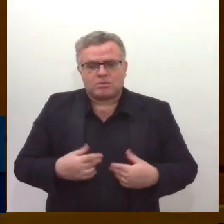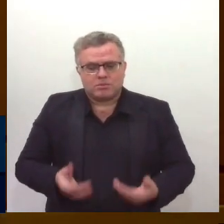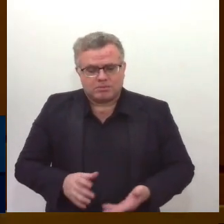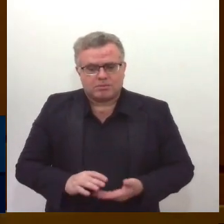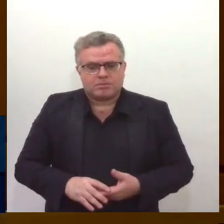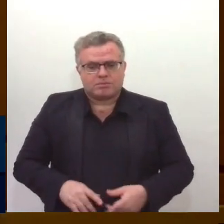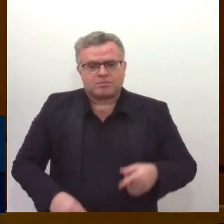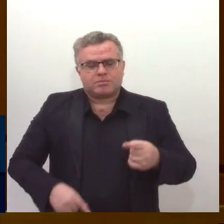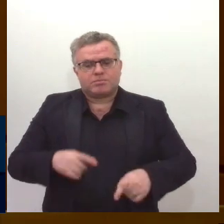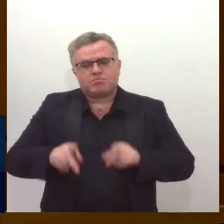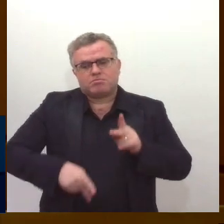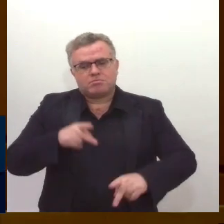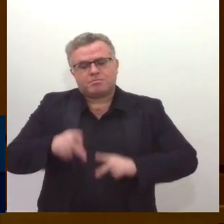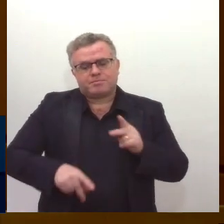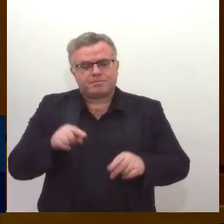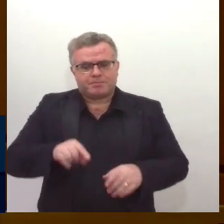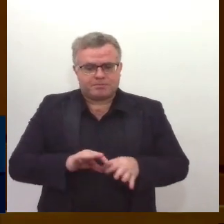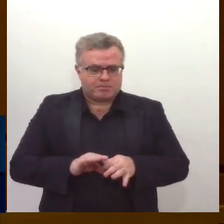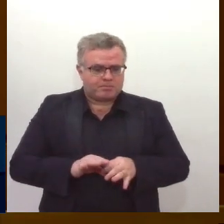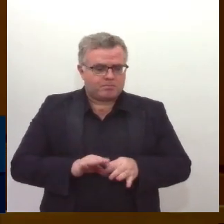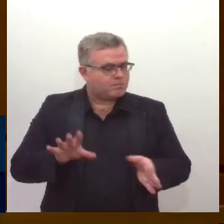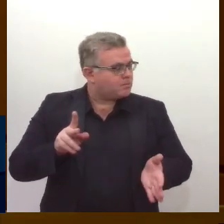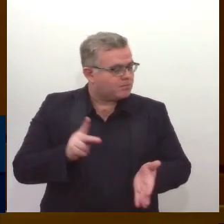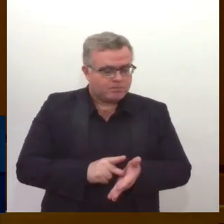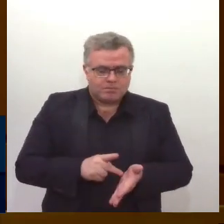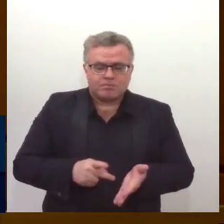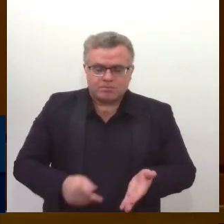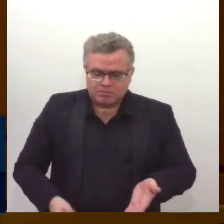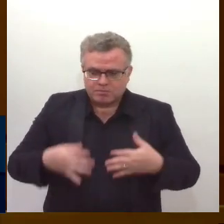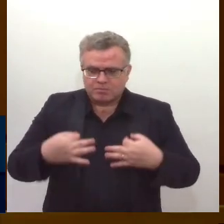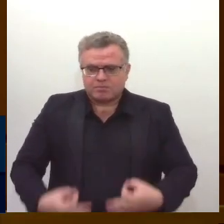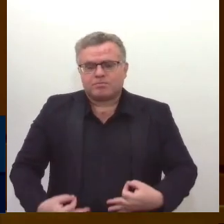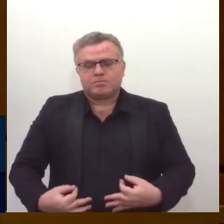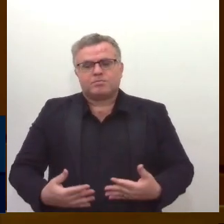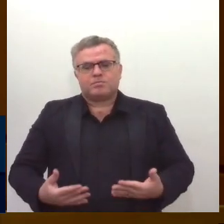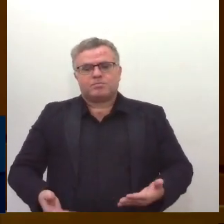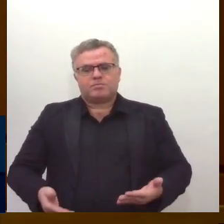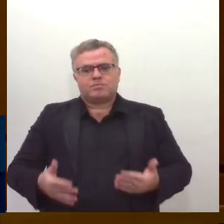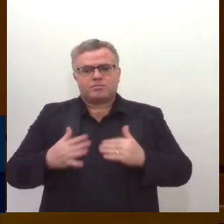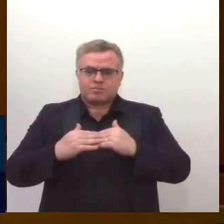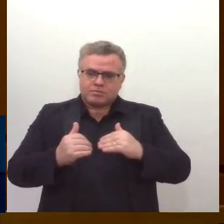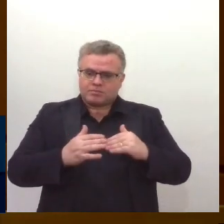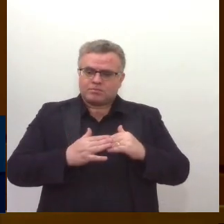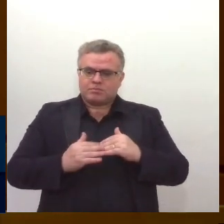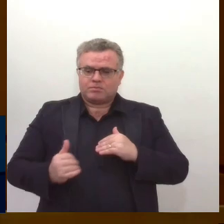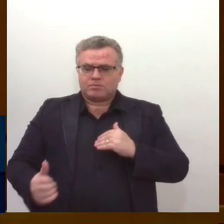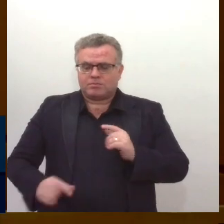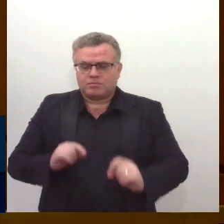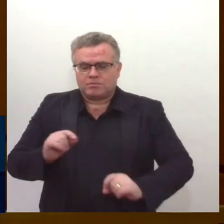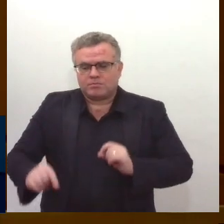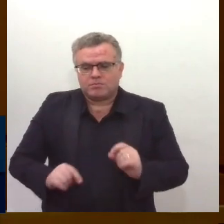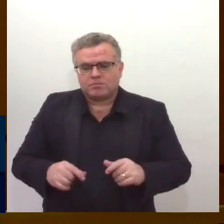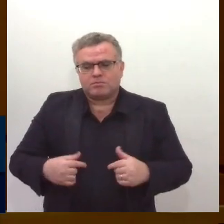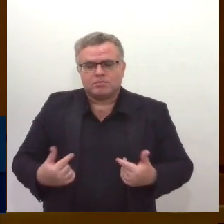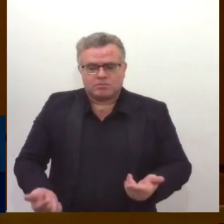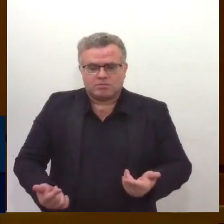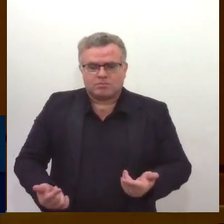forma efetiva, consolidando as políticas públicas previstas